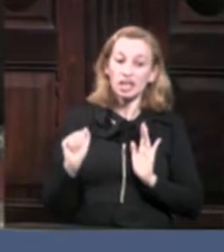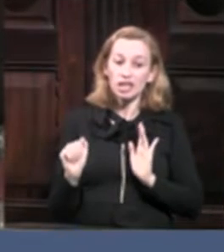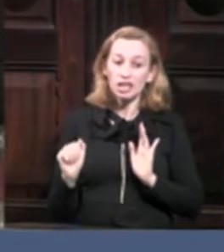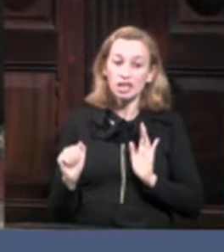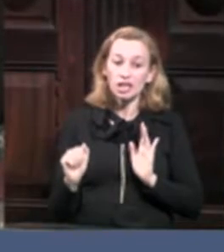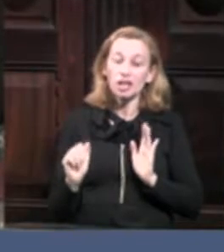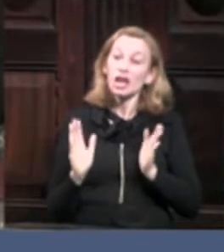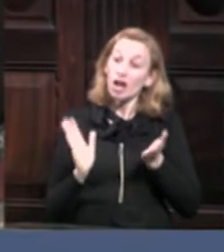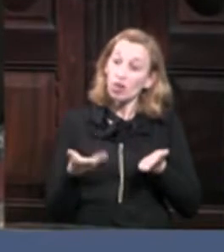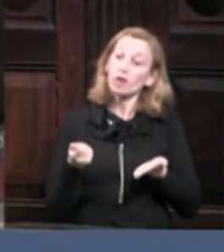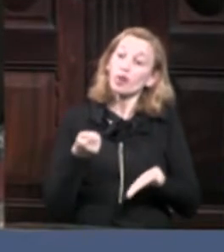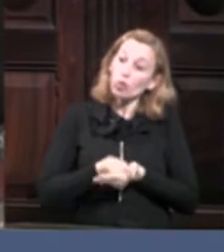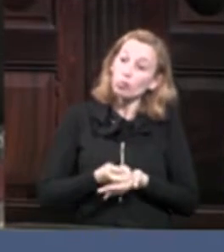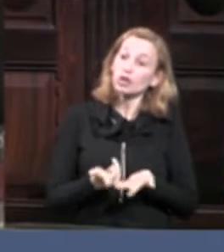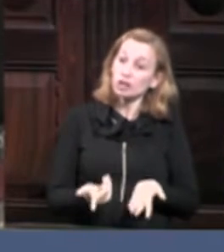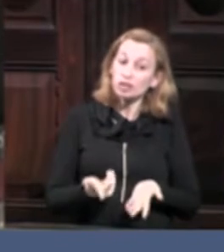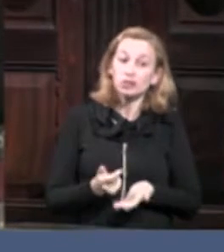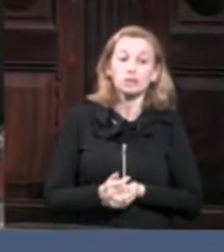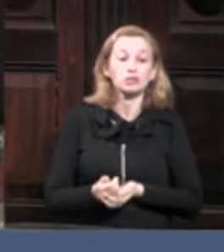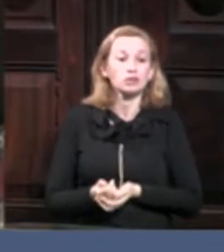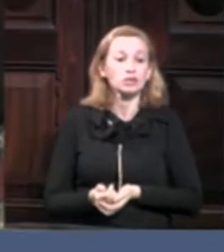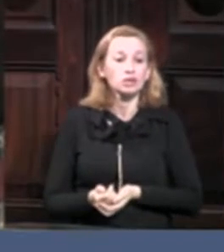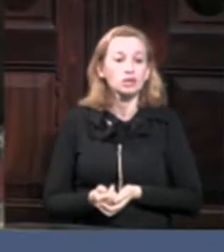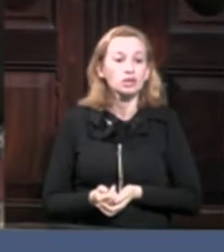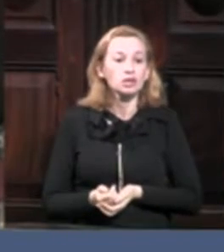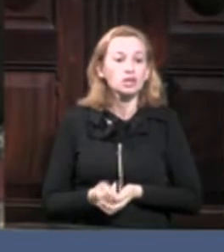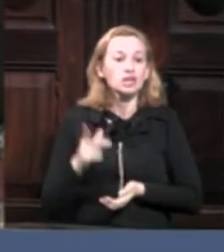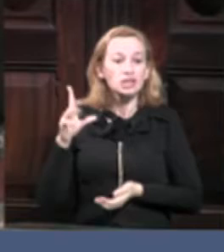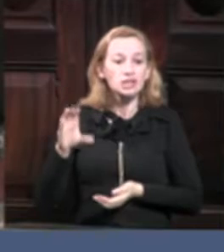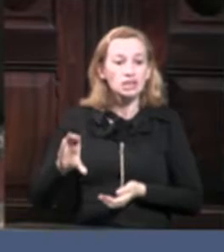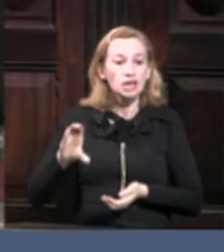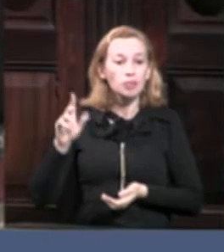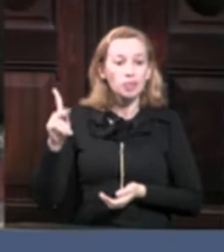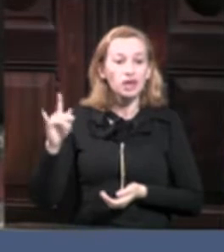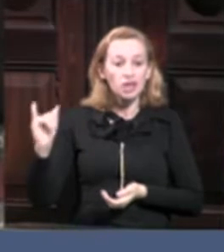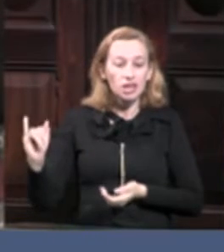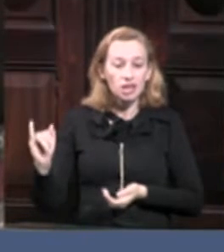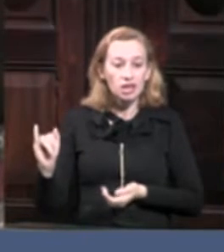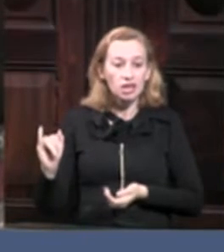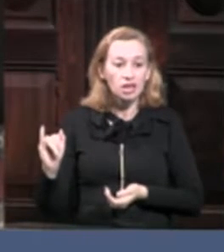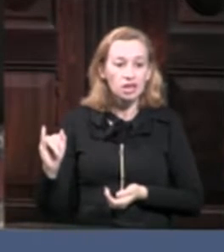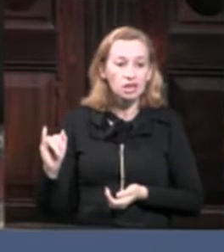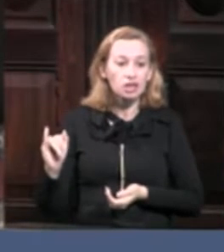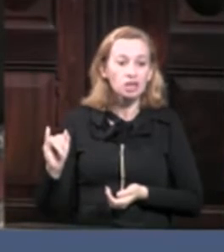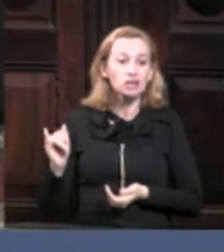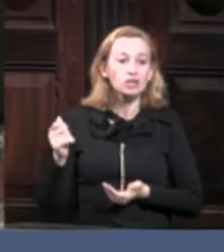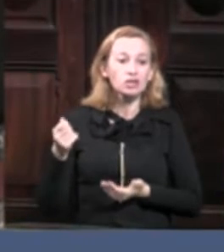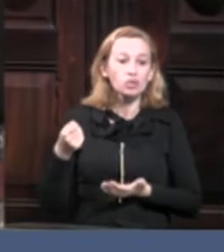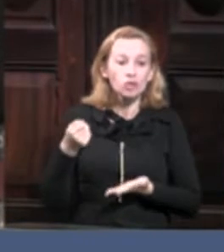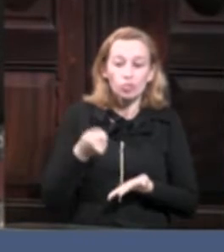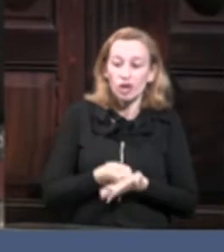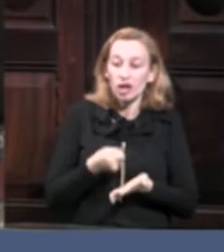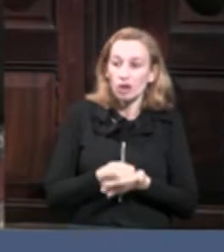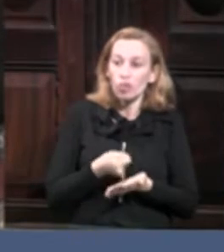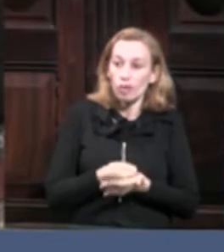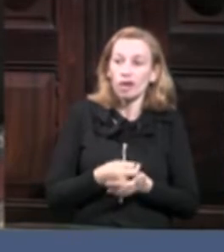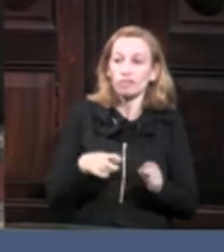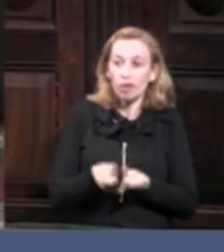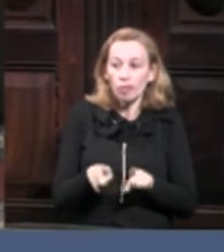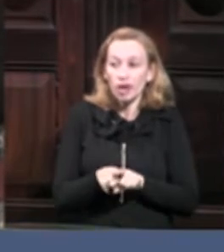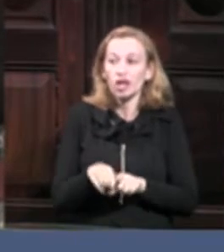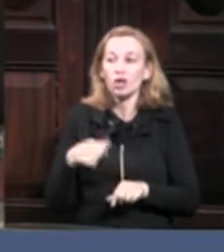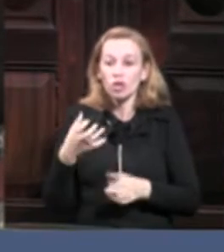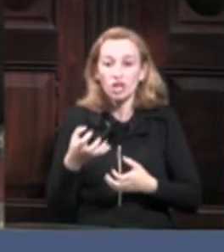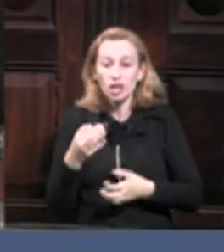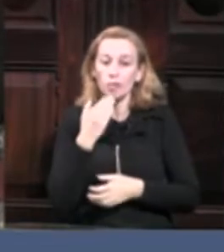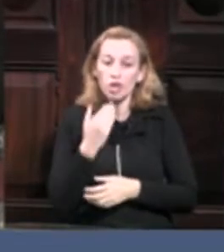estar prevista no edital e não está. Então, a CPI também ficou de fazer carga nessa direção, nessa cobrança. Mas eu queria pedir